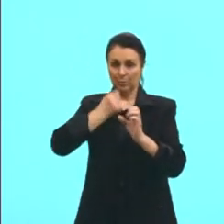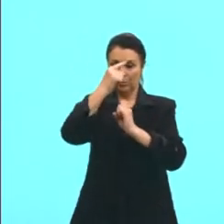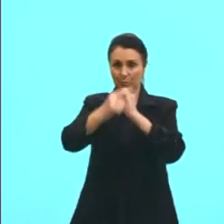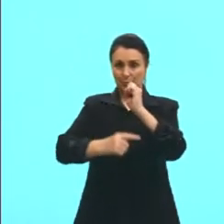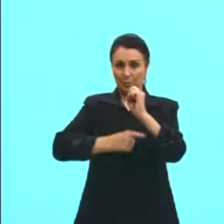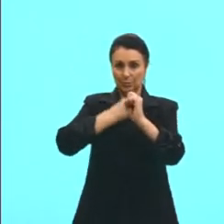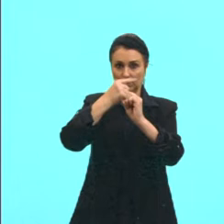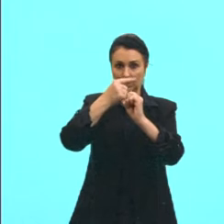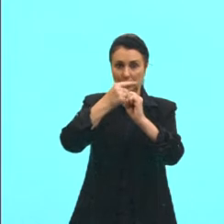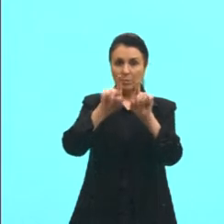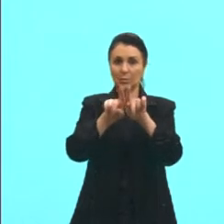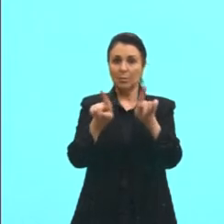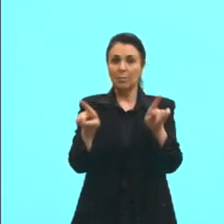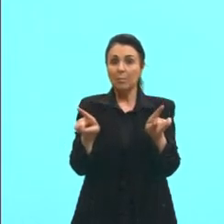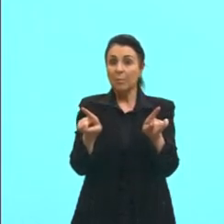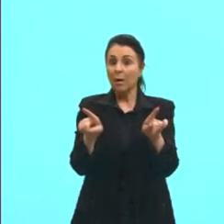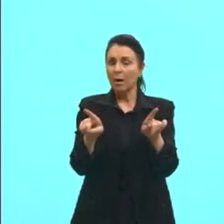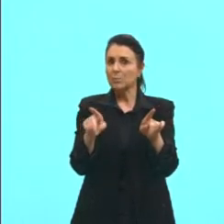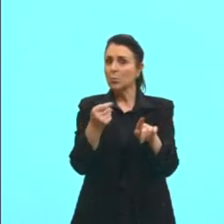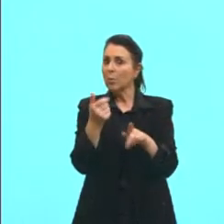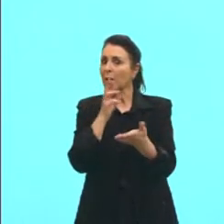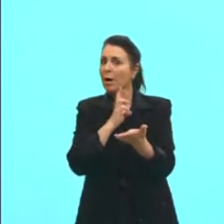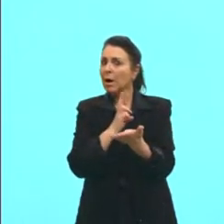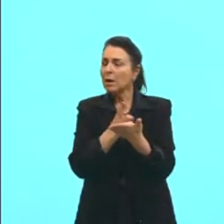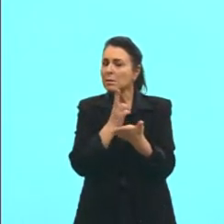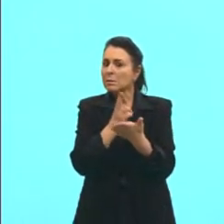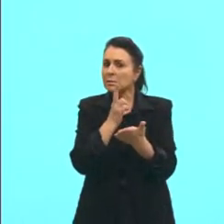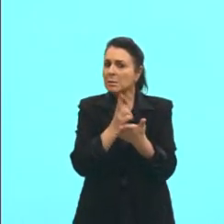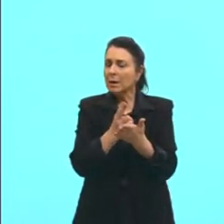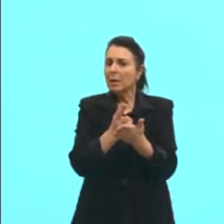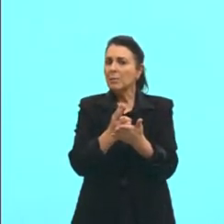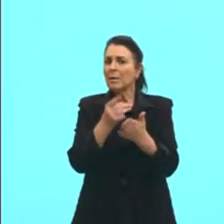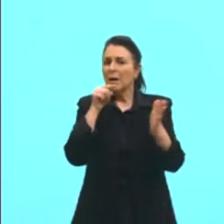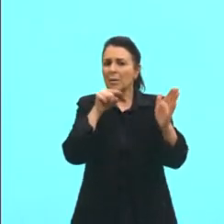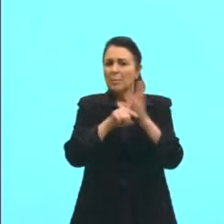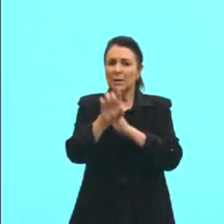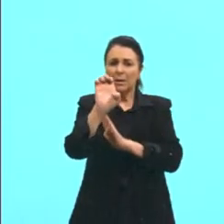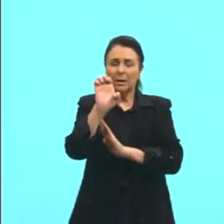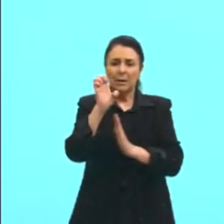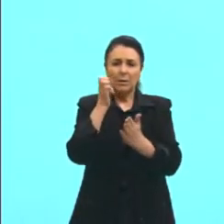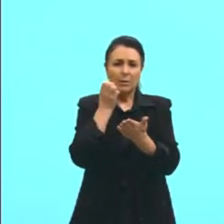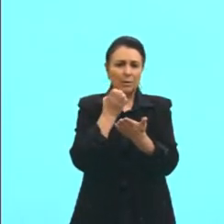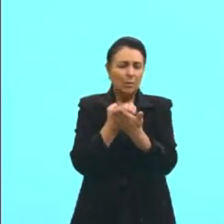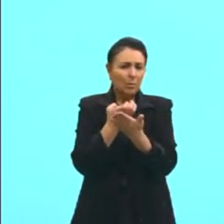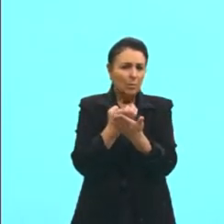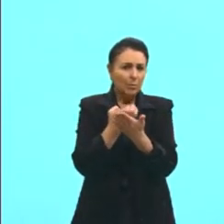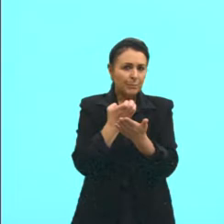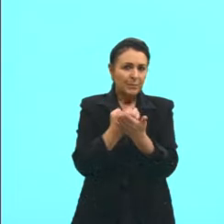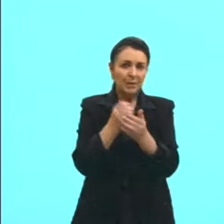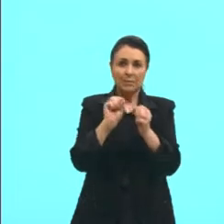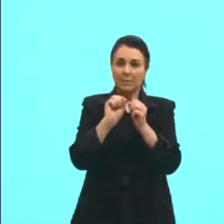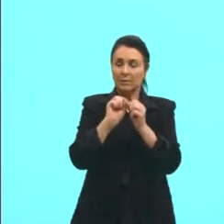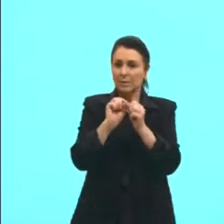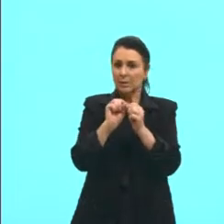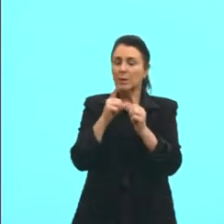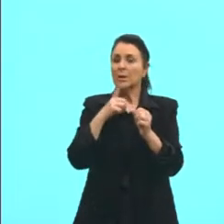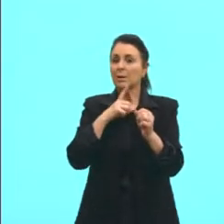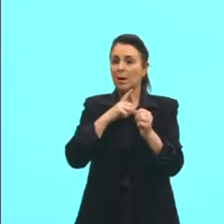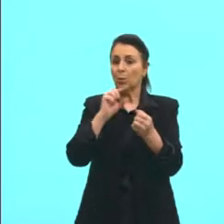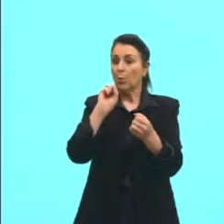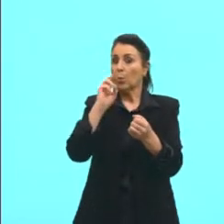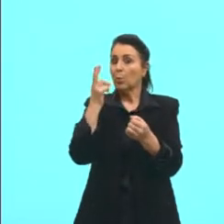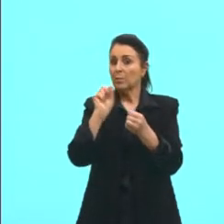Ah tá mas via de regra quando traz no Exercício nessa simbologia para fazer o cálculo trás nessa ordem